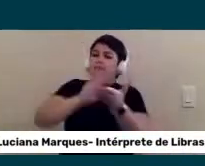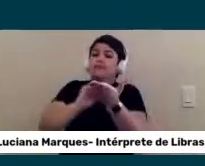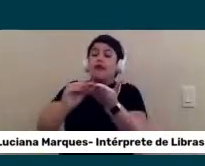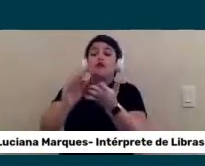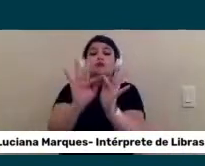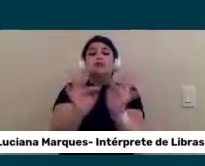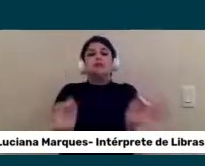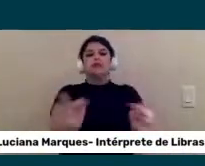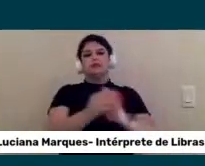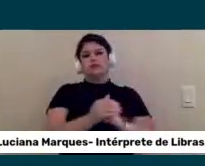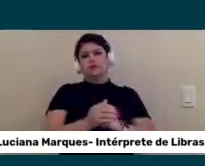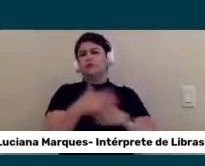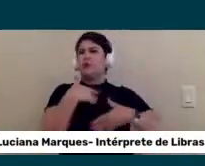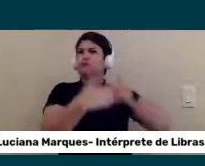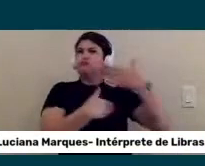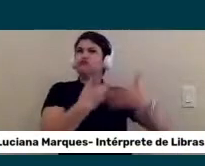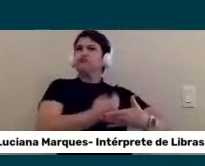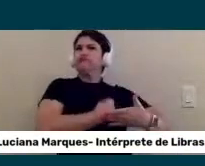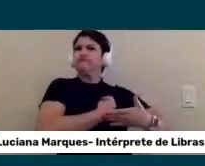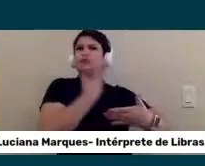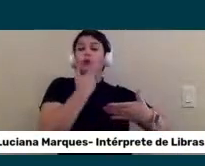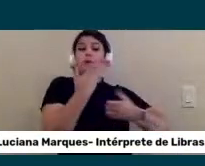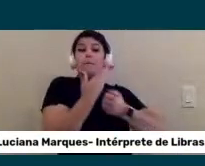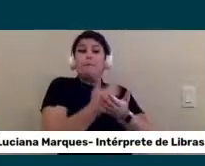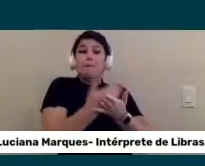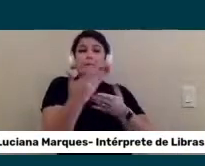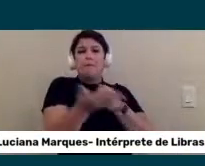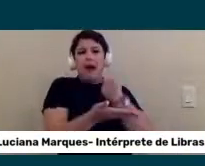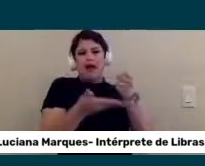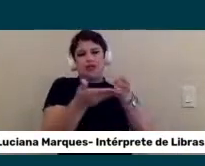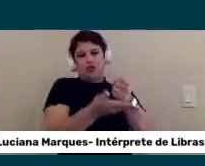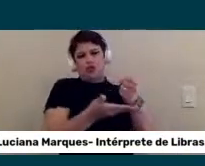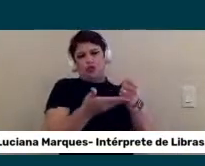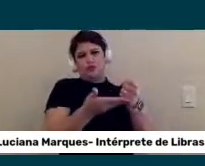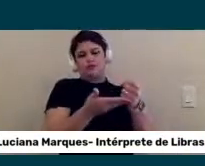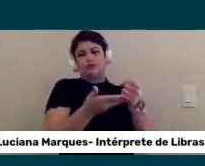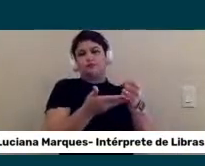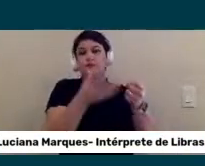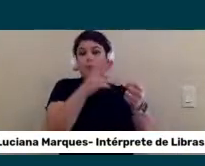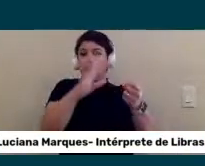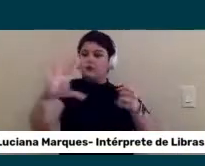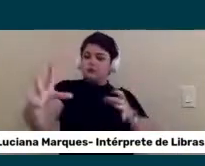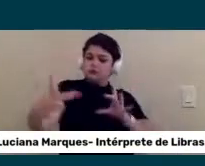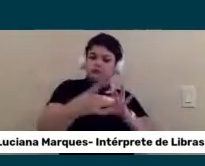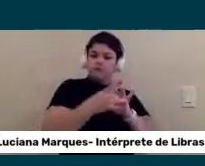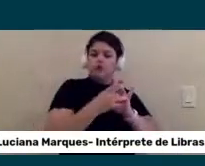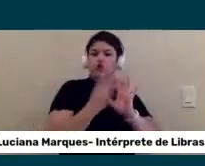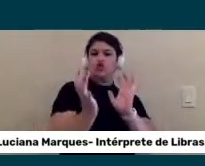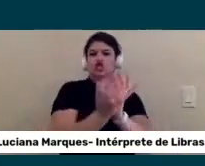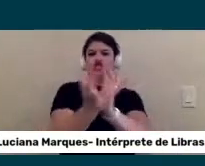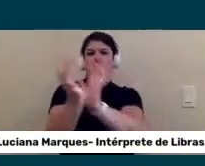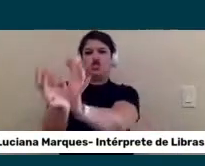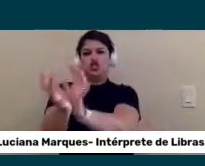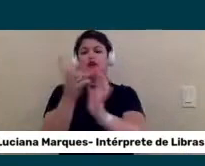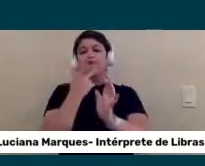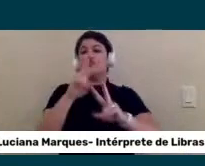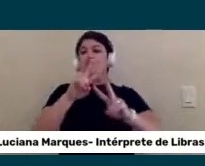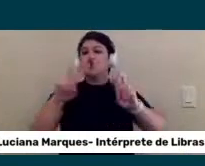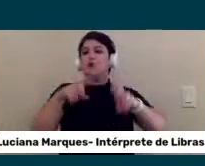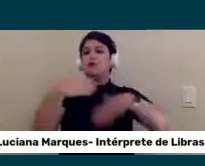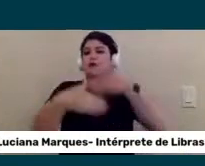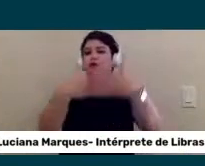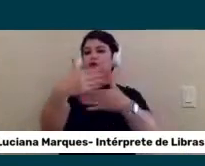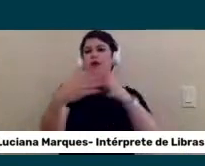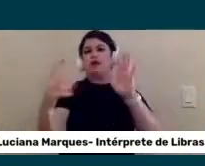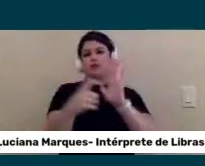forma rotineira, começa pelo básico, integra o time, e eu não estou falando só de time de desenvolvimento e de produto.